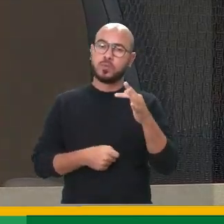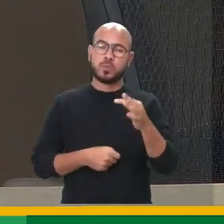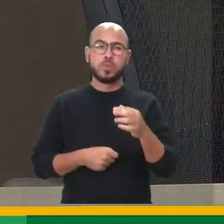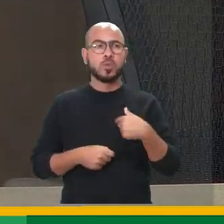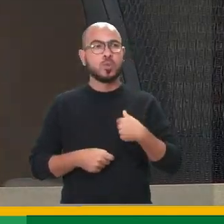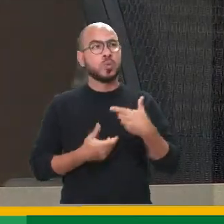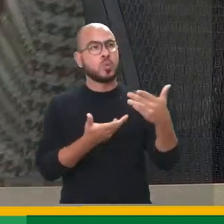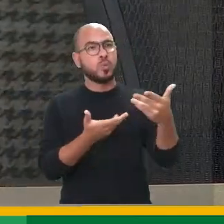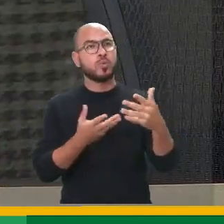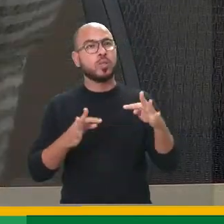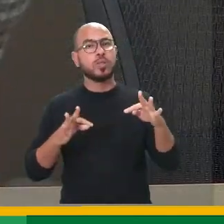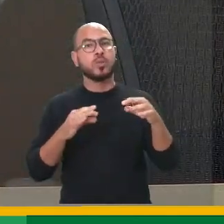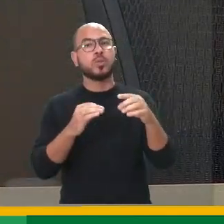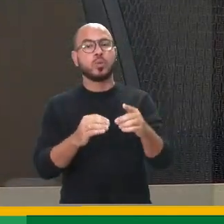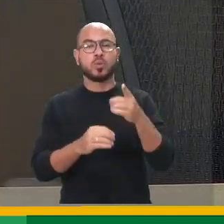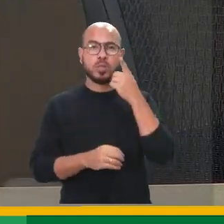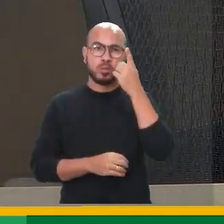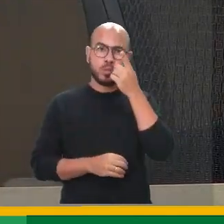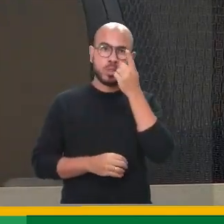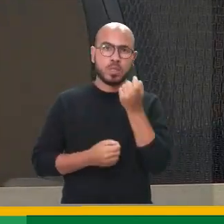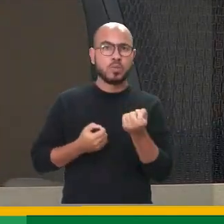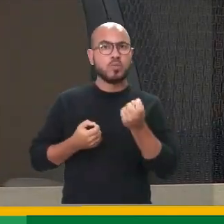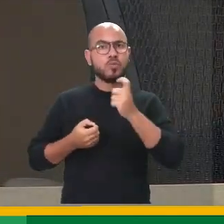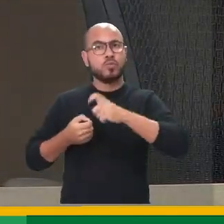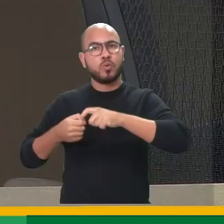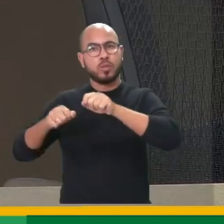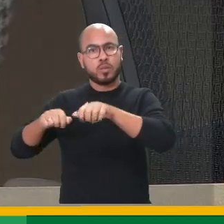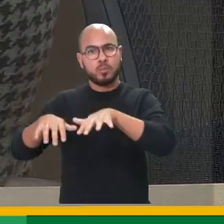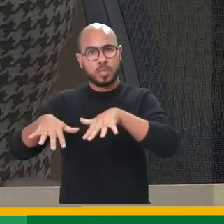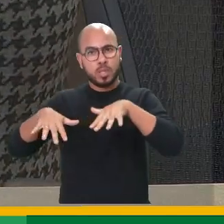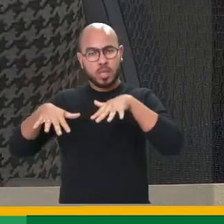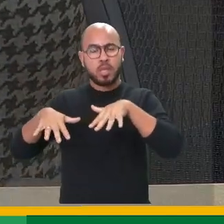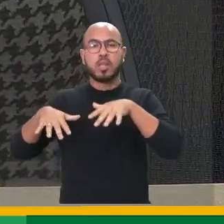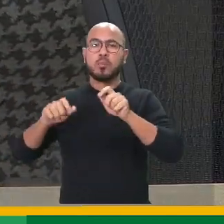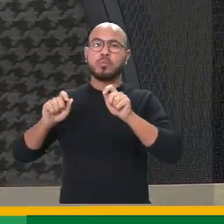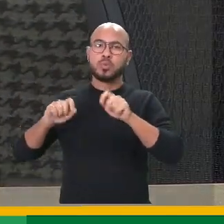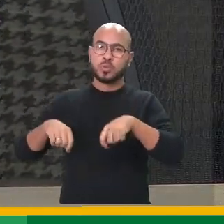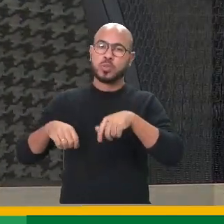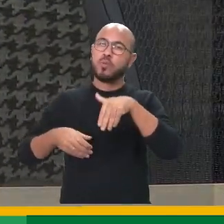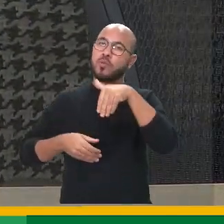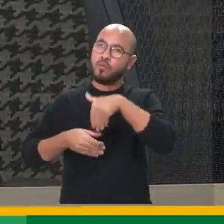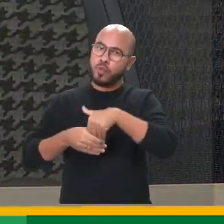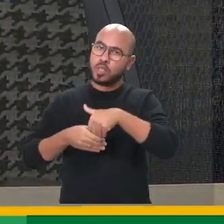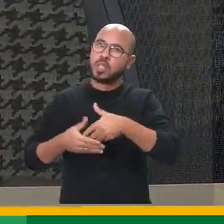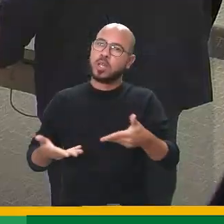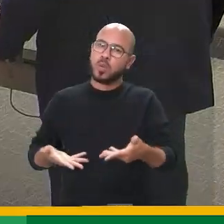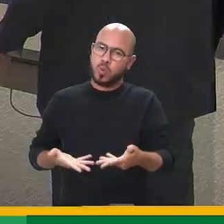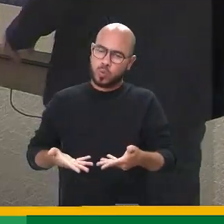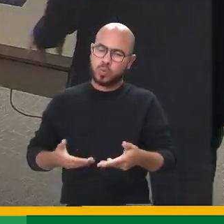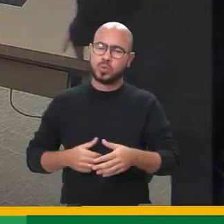que possamos retornar ao plenário para apreciar SAS de hoje